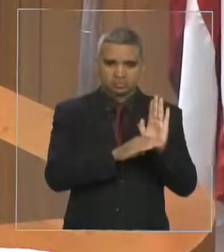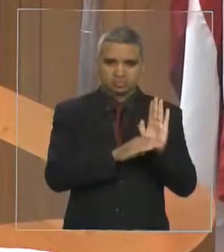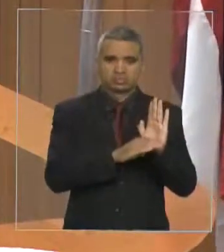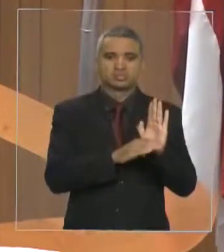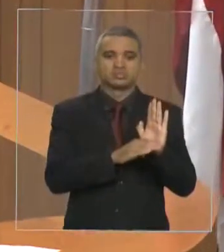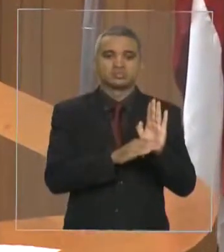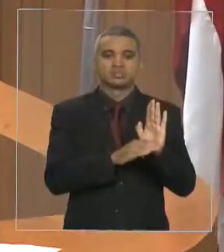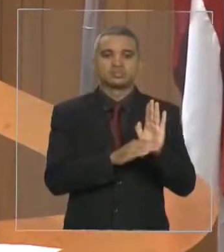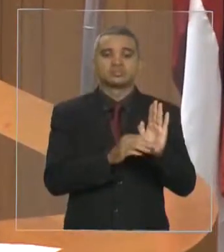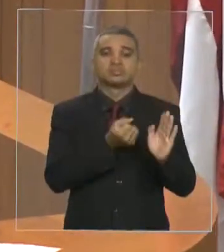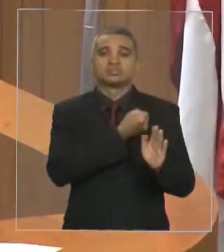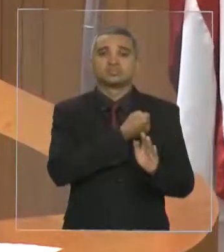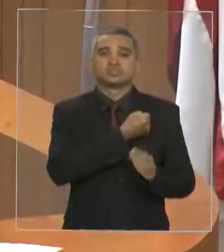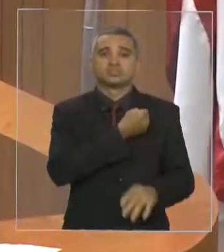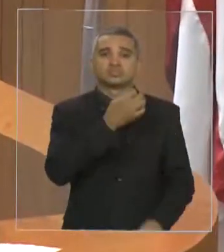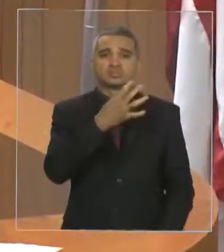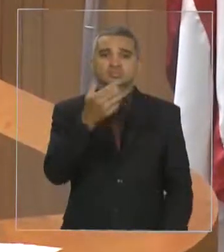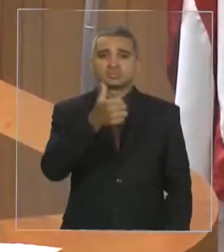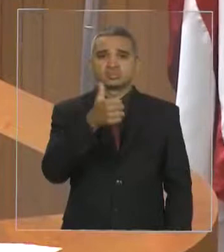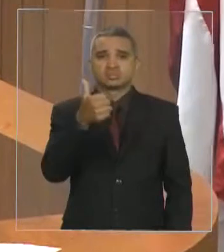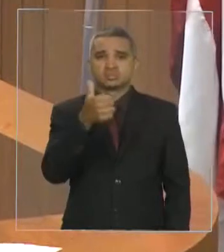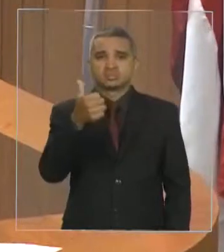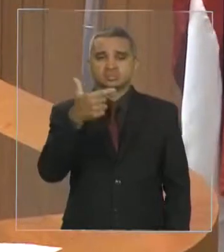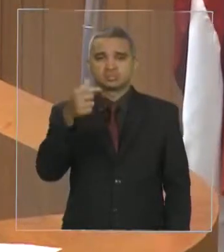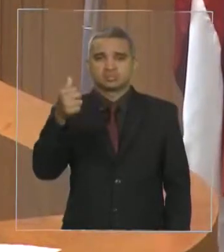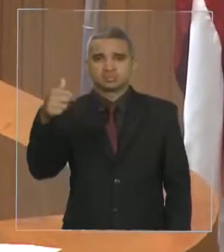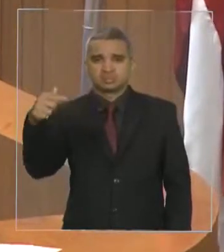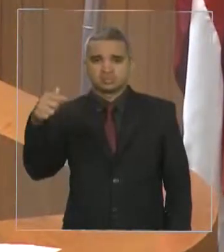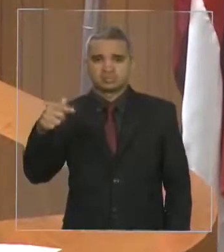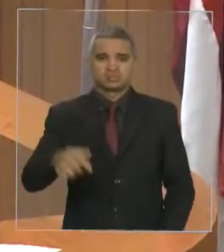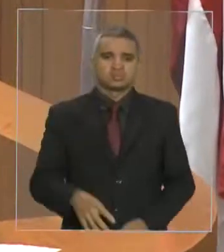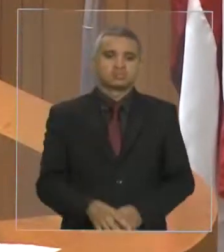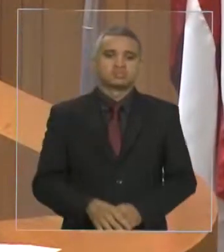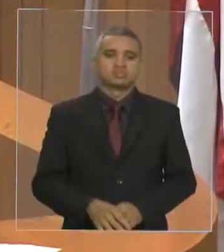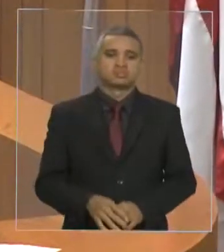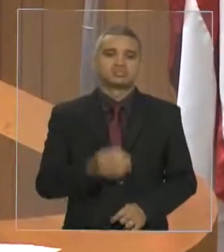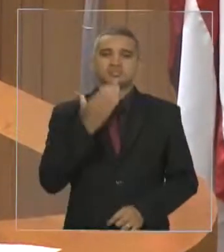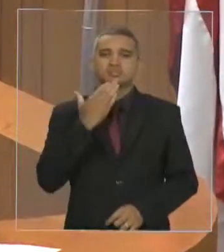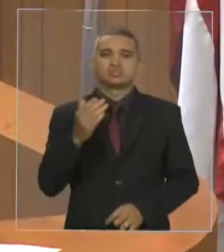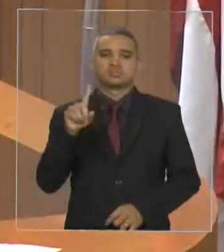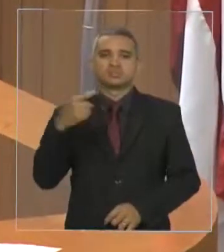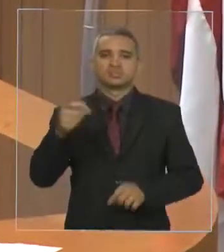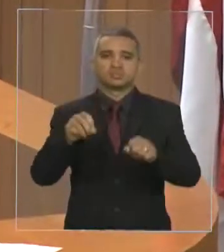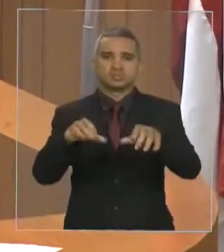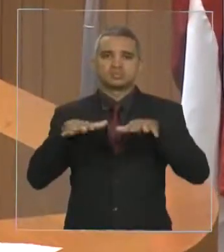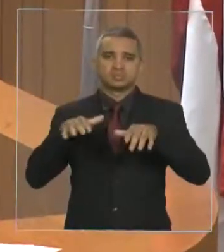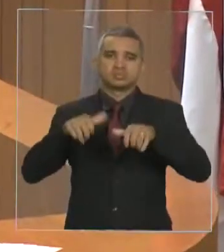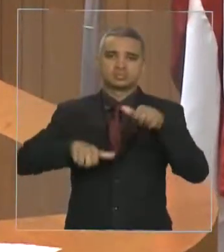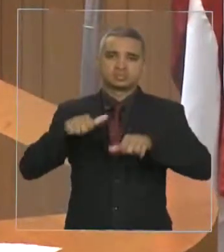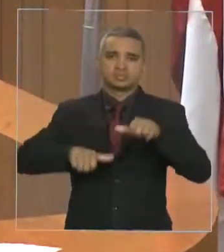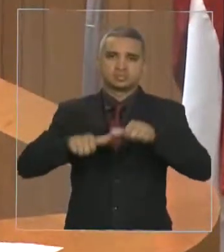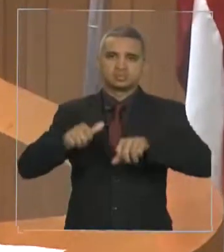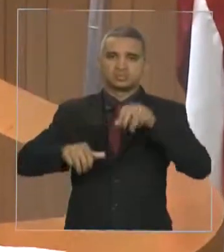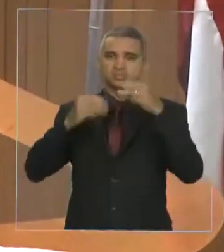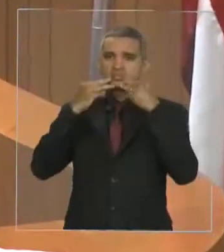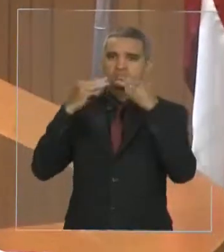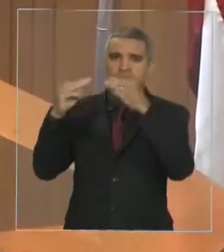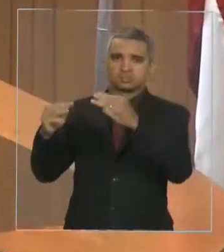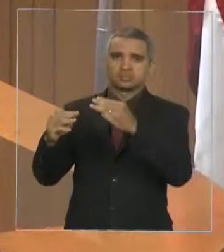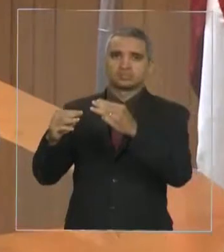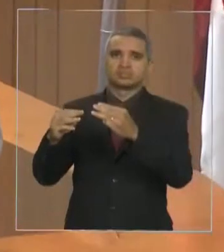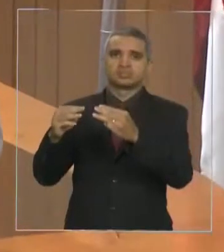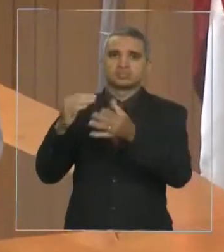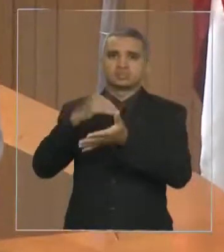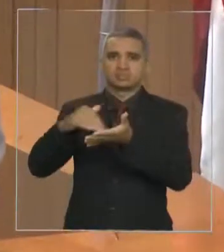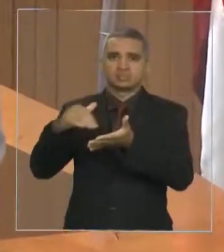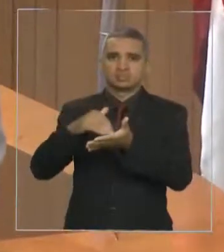Está aqui, o requerimento 411/2017. Requer que, depois de ouvido o plenário, seja enviado expediente ao secretário